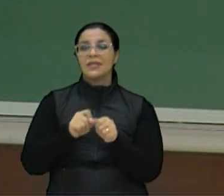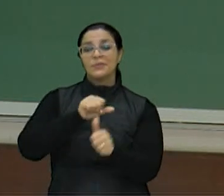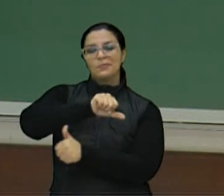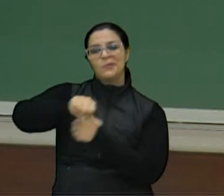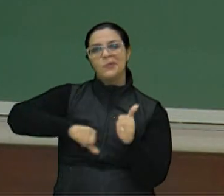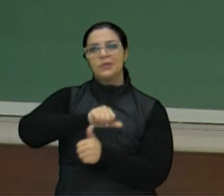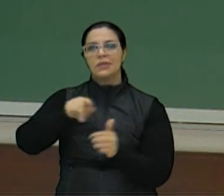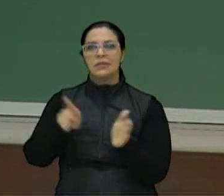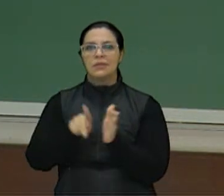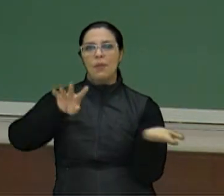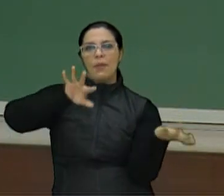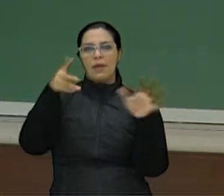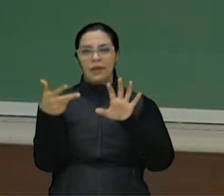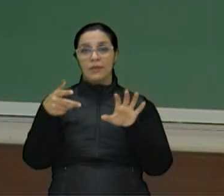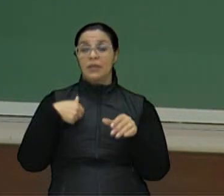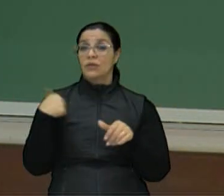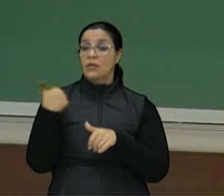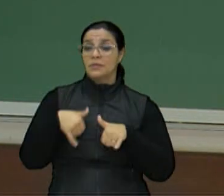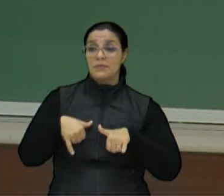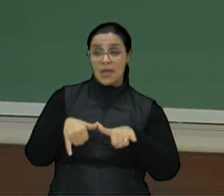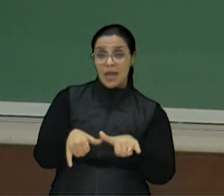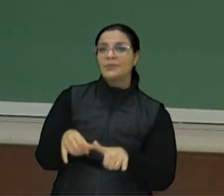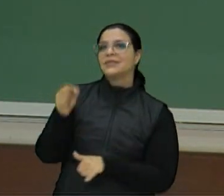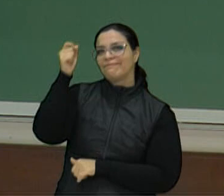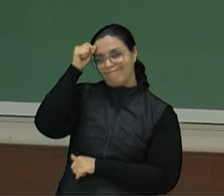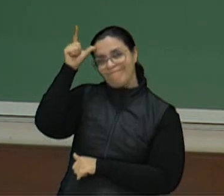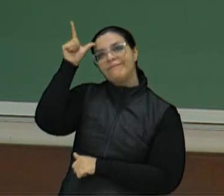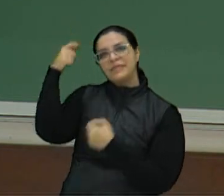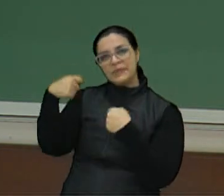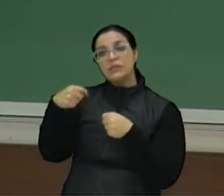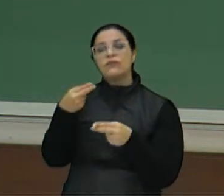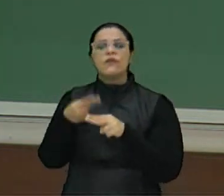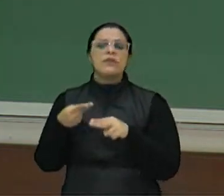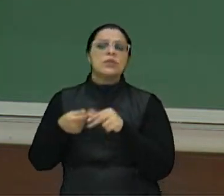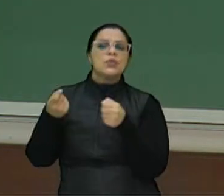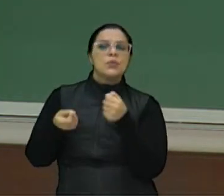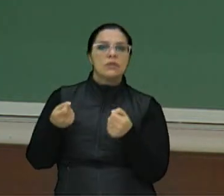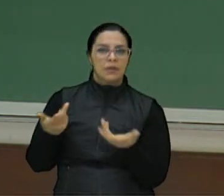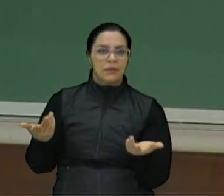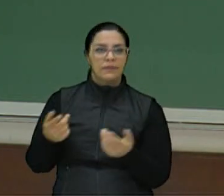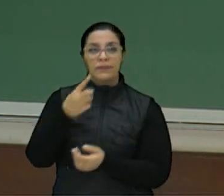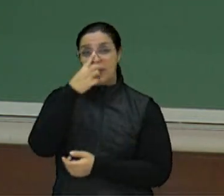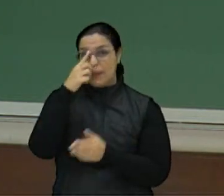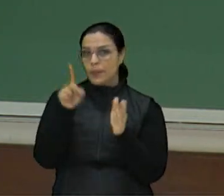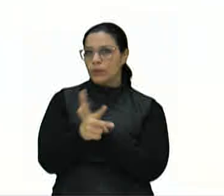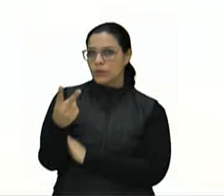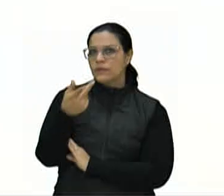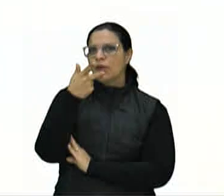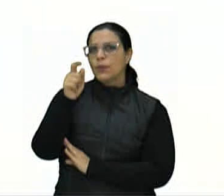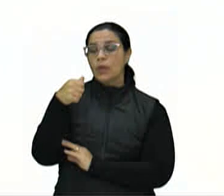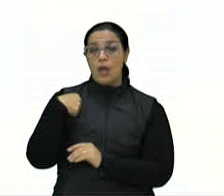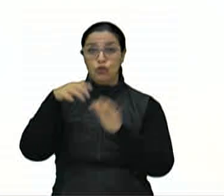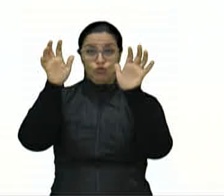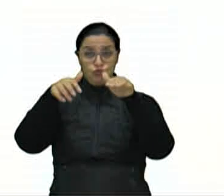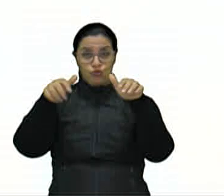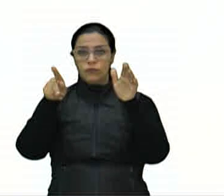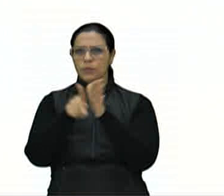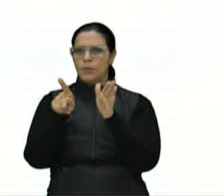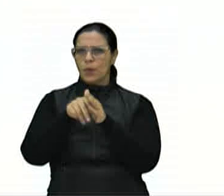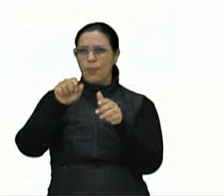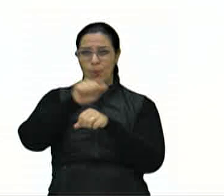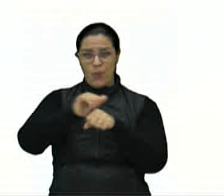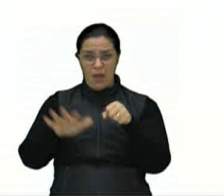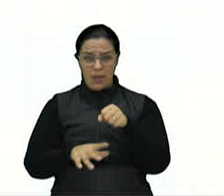alterações. E as pessoas, quando vão ao supermercado, têm que ter consciência que estão fazendo isso. Olha a questão 2, o que ela diz. A chuva ácida é um